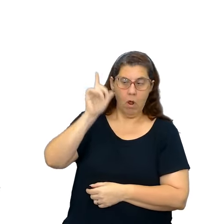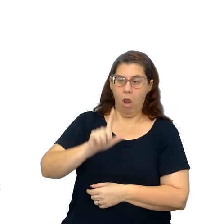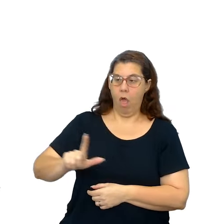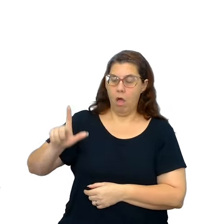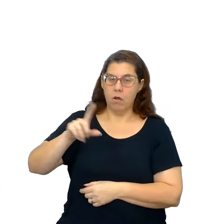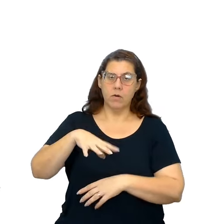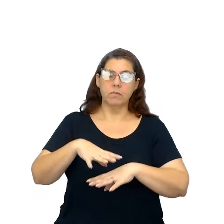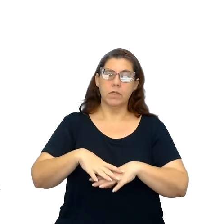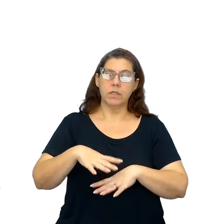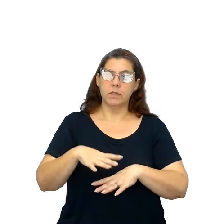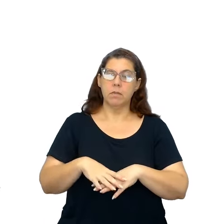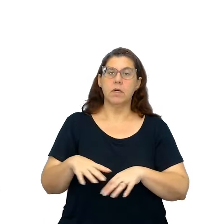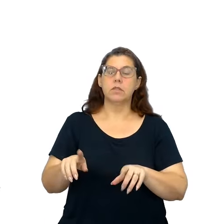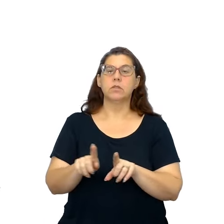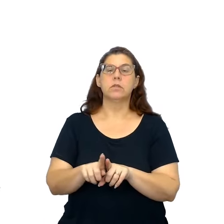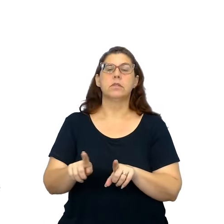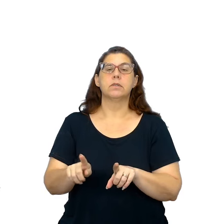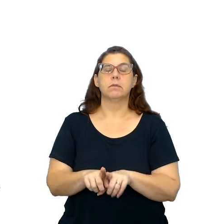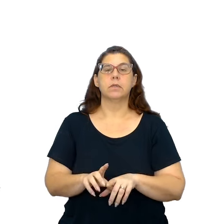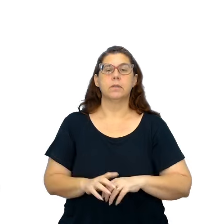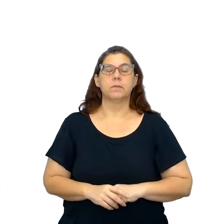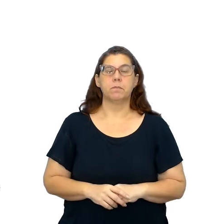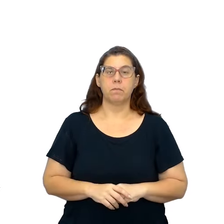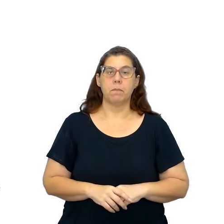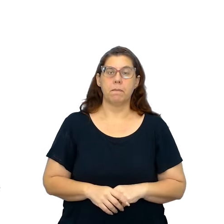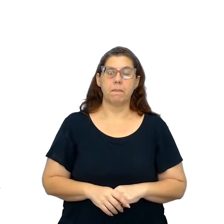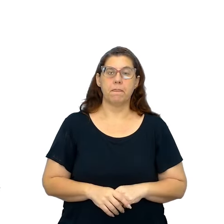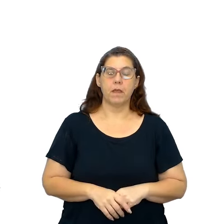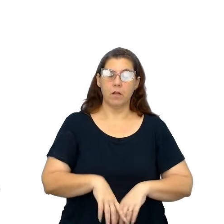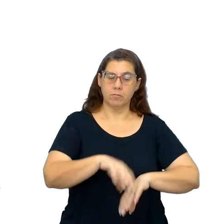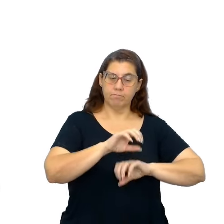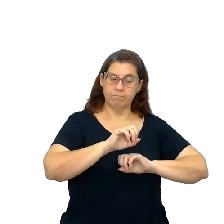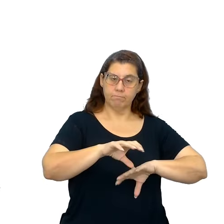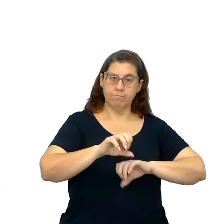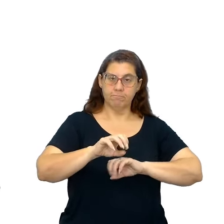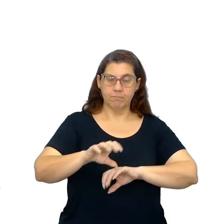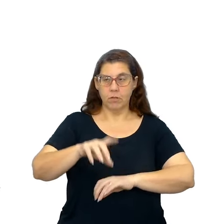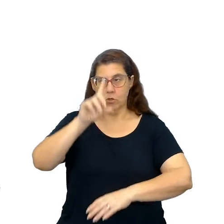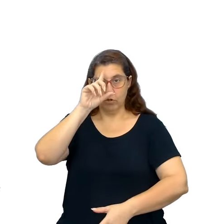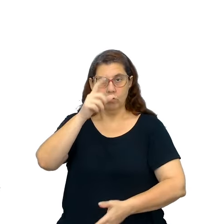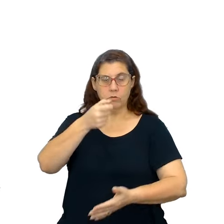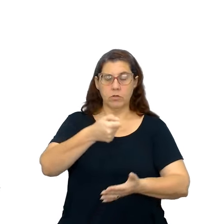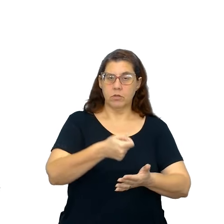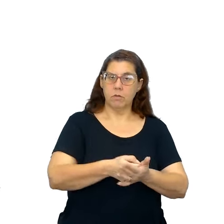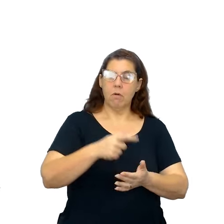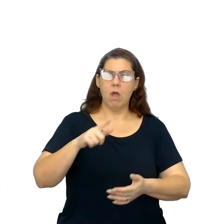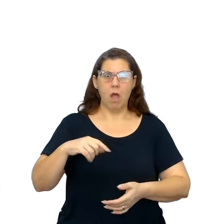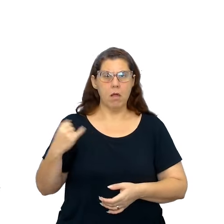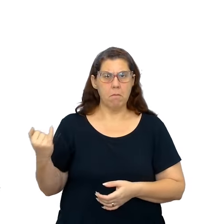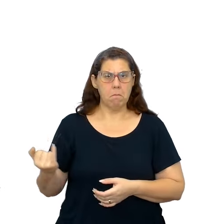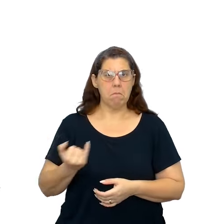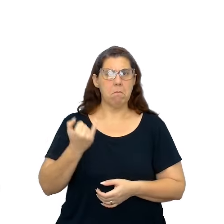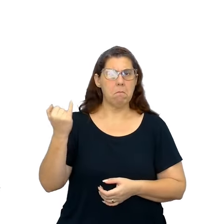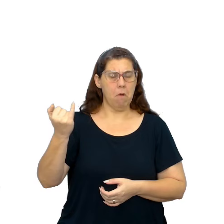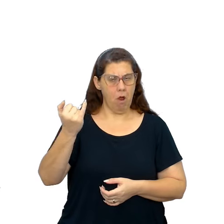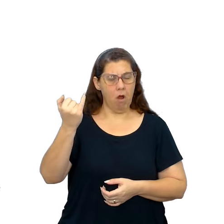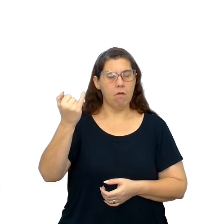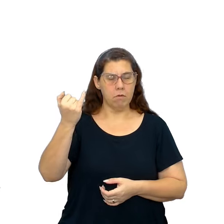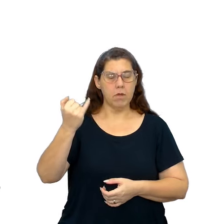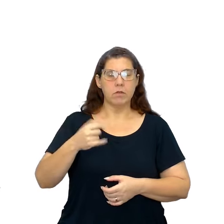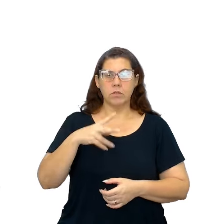matemático e, consequentemente, trabalhar a tomada de decisão, que é tão importante e está